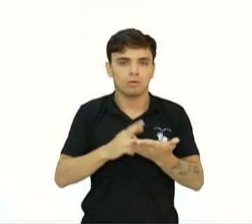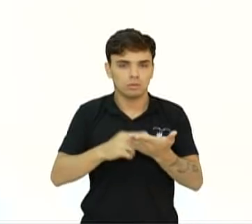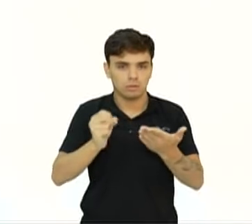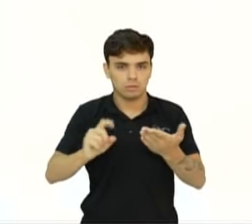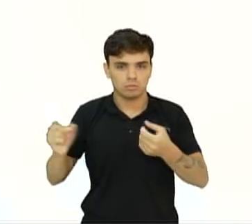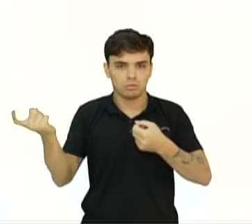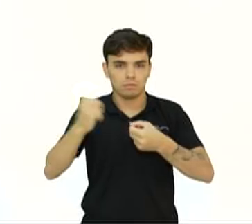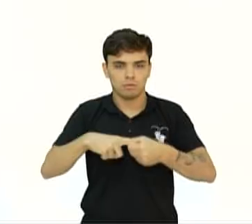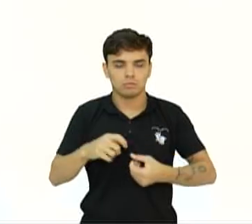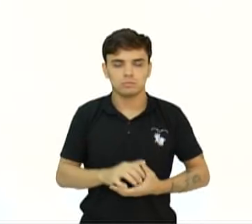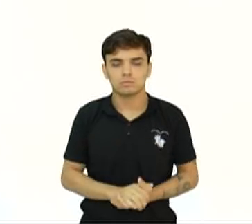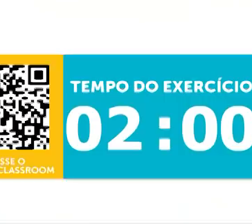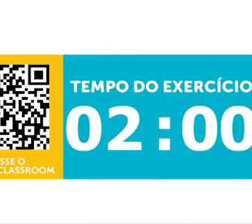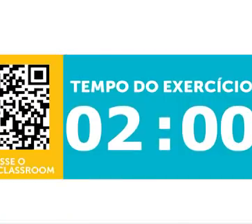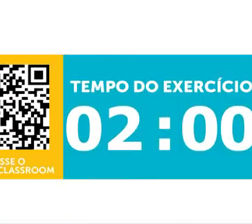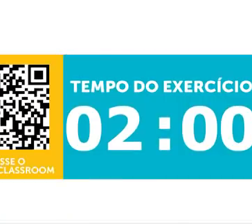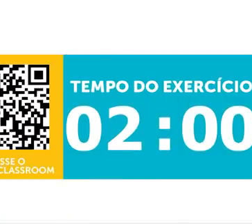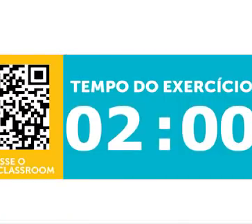Vamos lá.